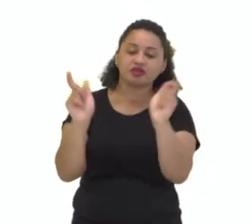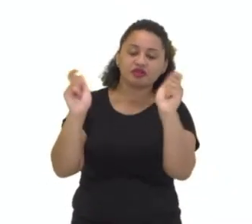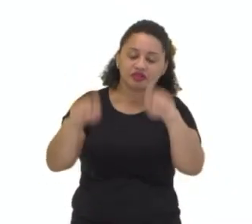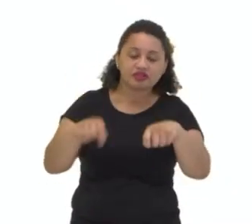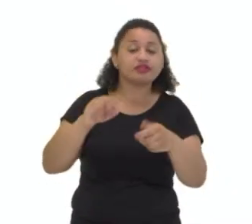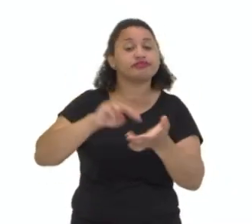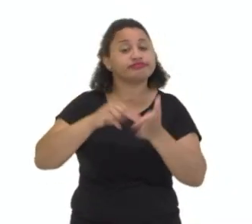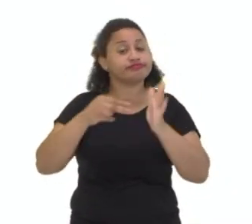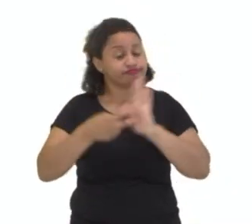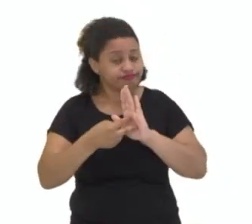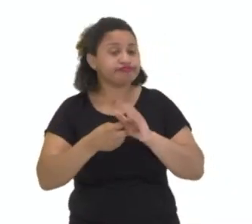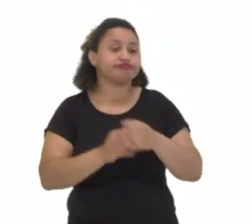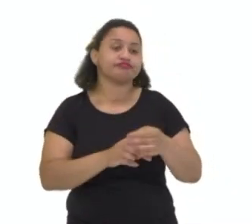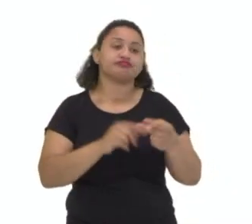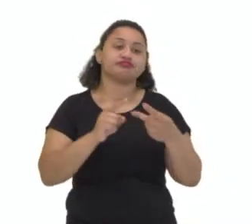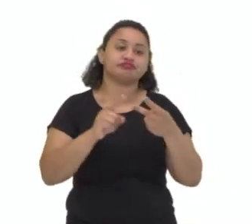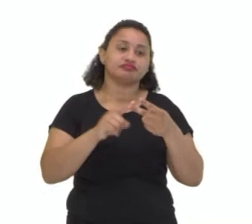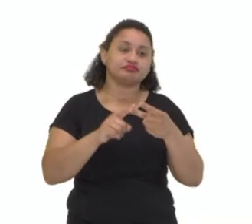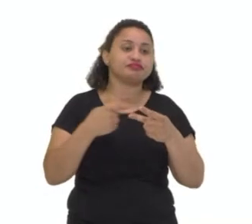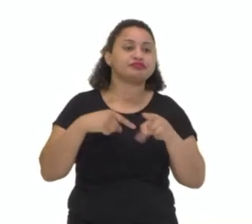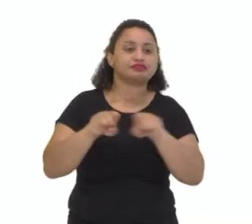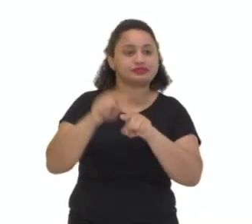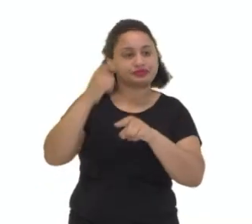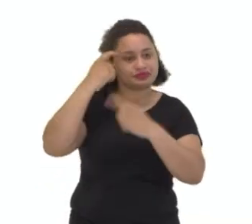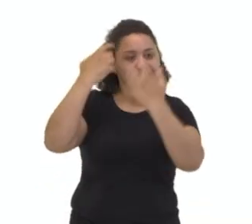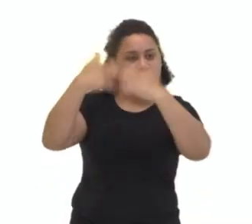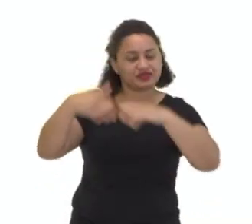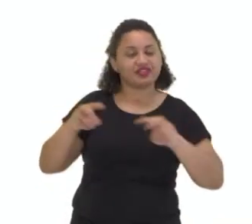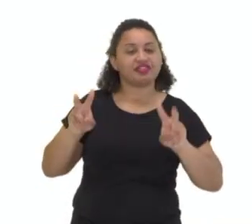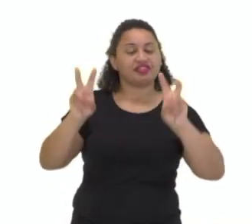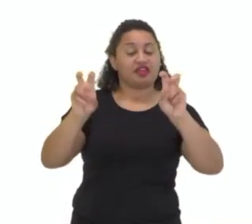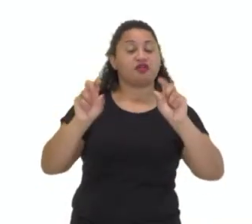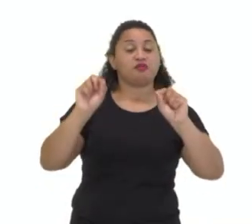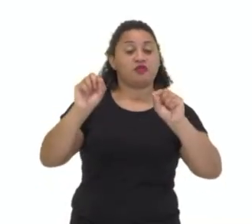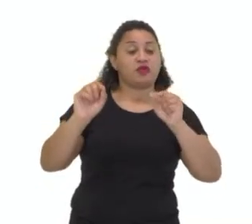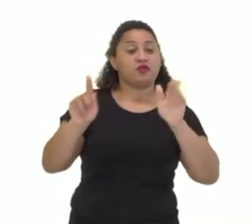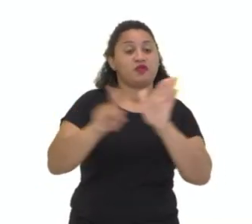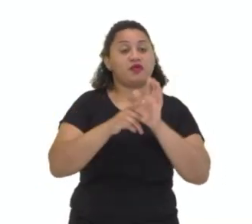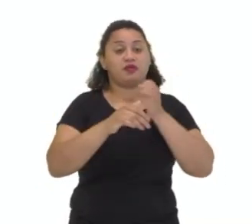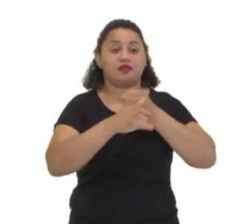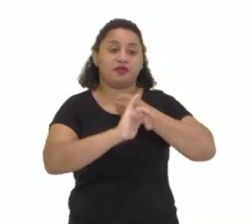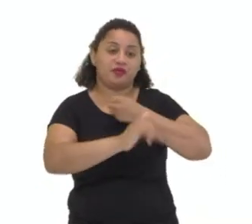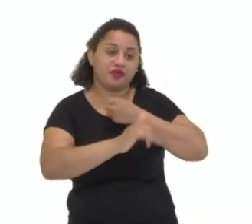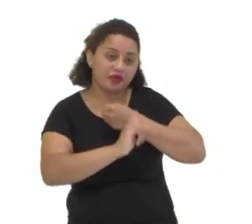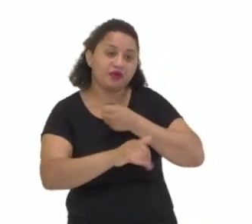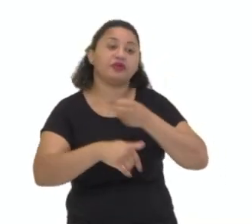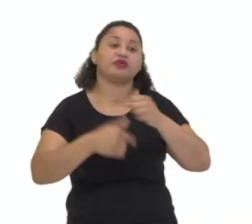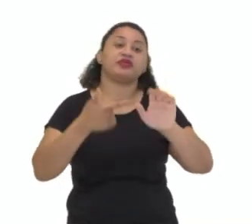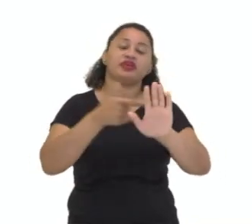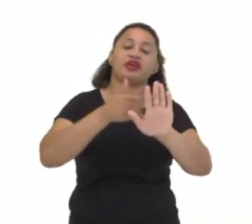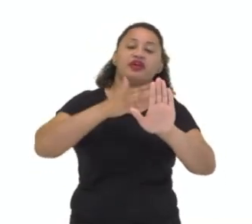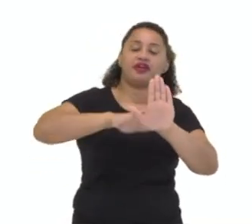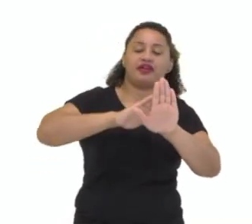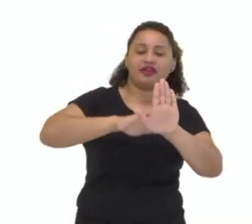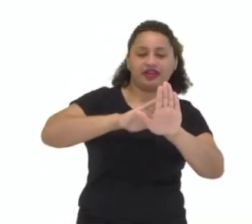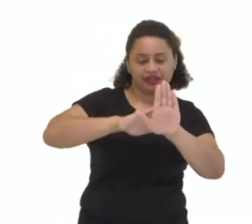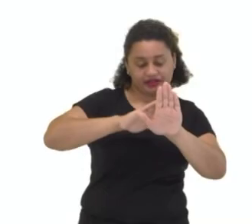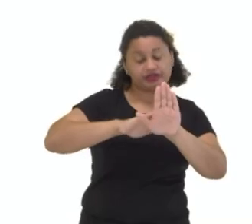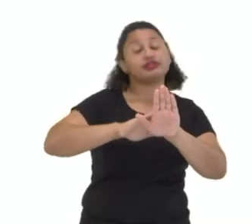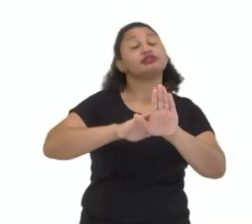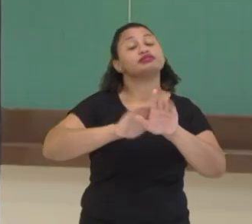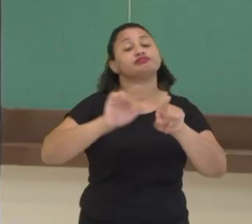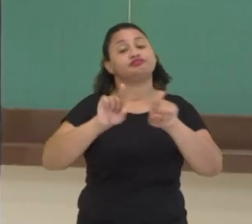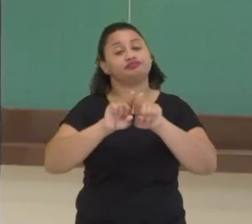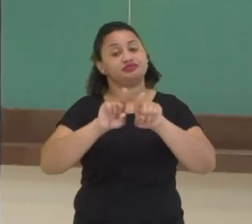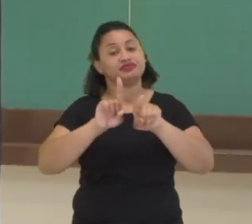possibilidades de sentido. Refletimos sobre temática das crônicas, a ironia enquanto figura de